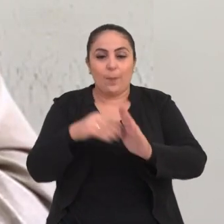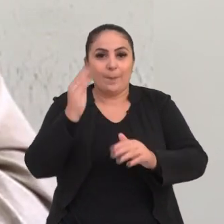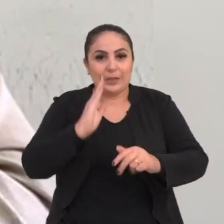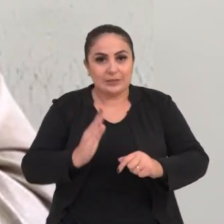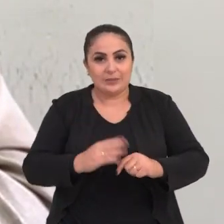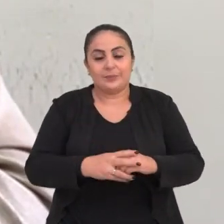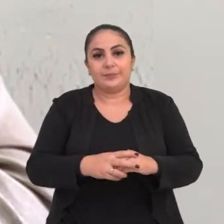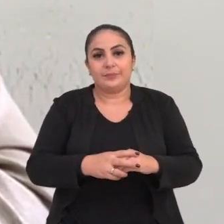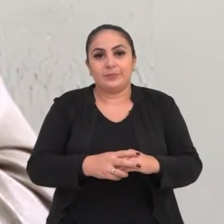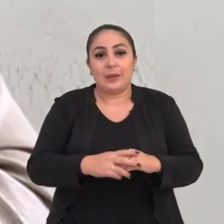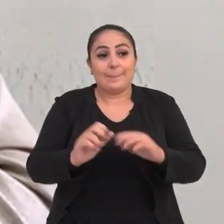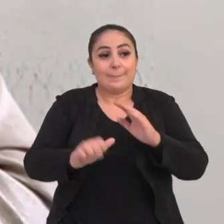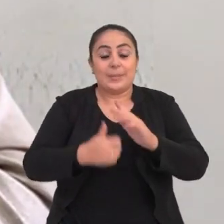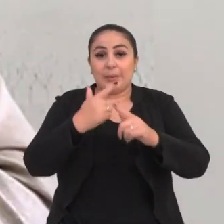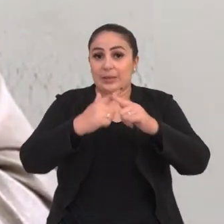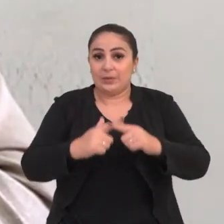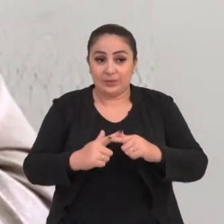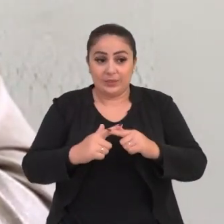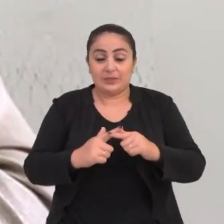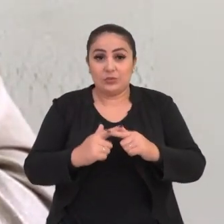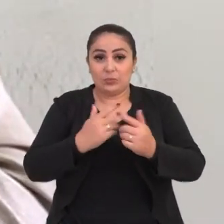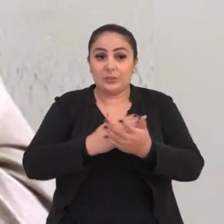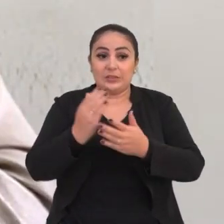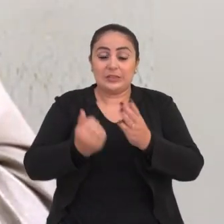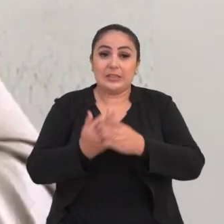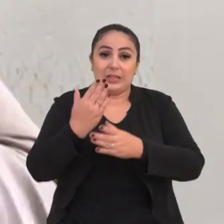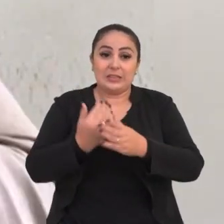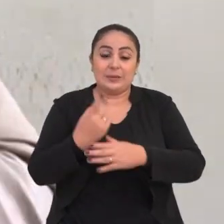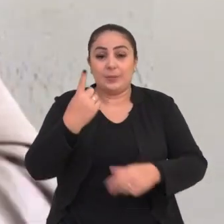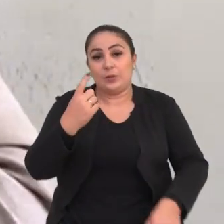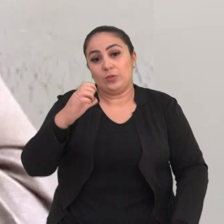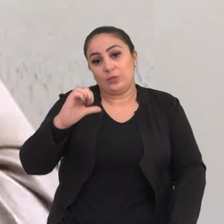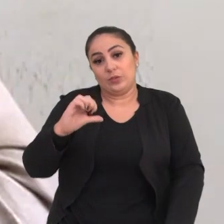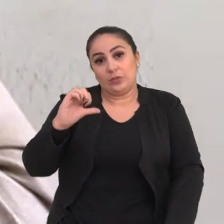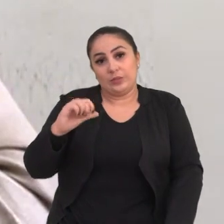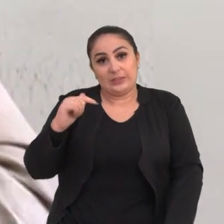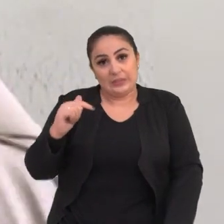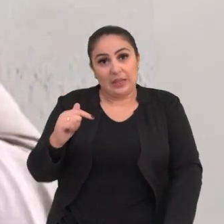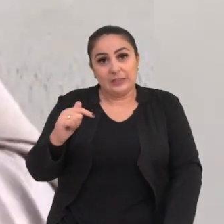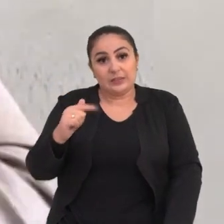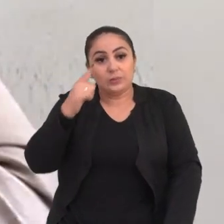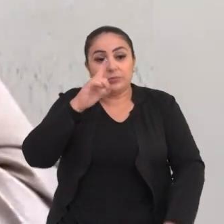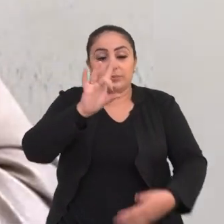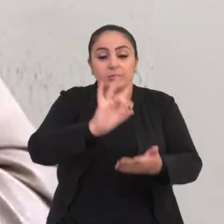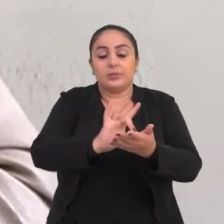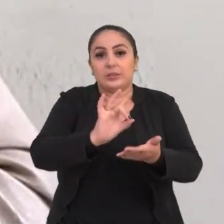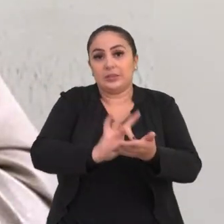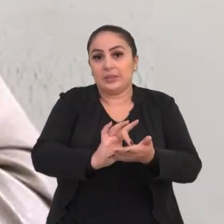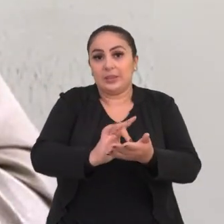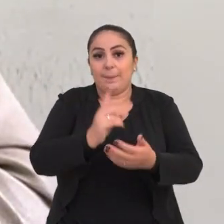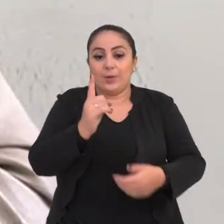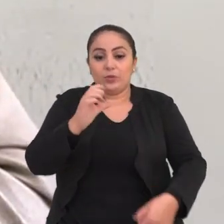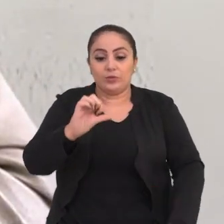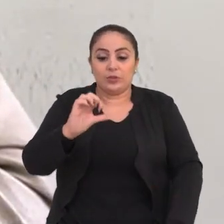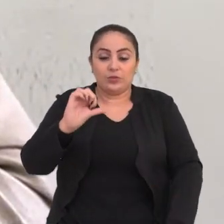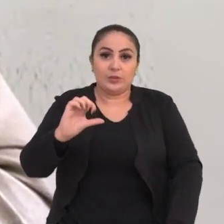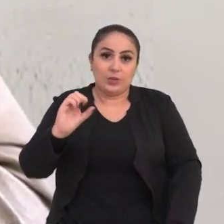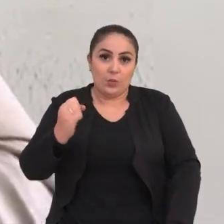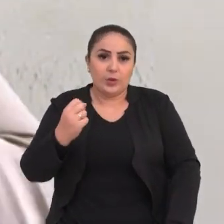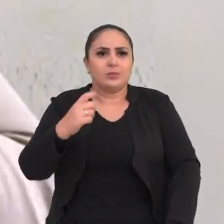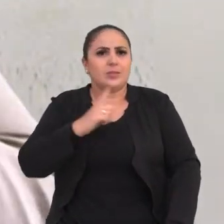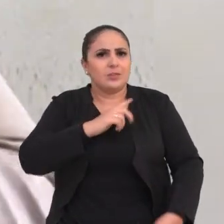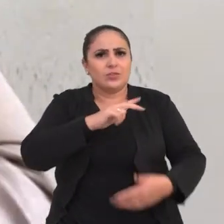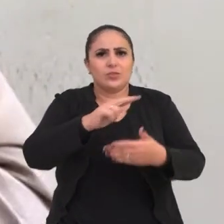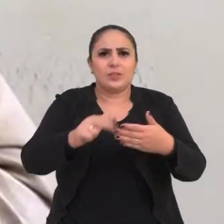Trânsito Brasileiro, que pela primeira vez, desde que foi criado lá em 97, entrando em vigor em 98, que